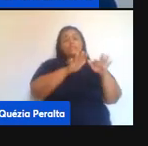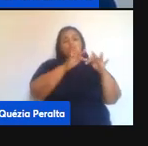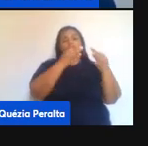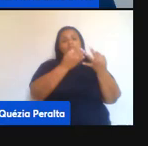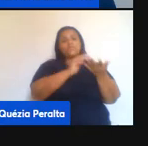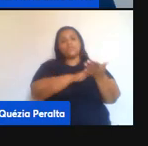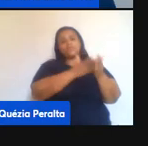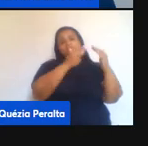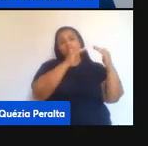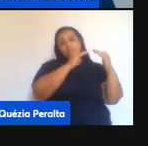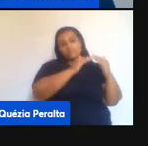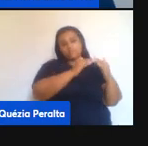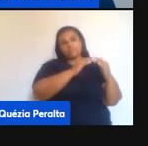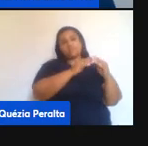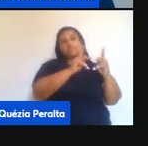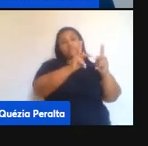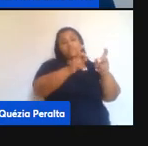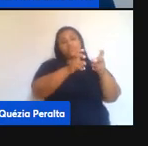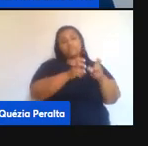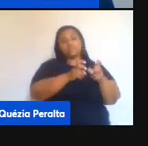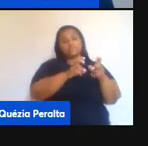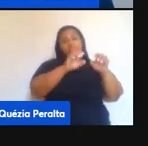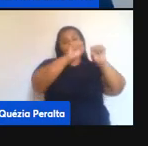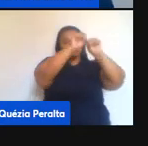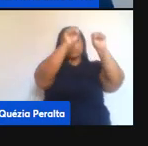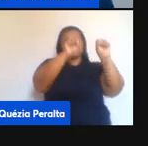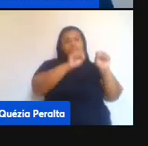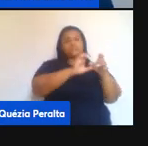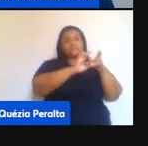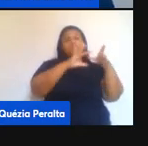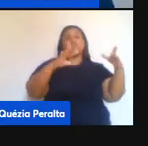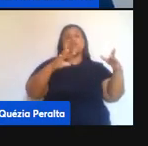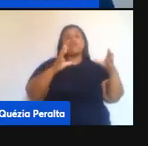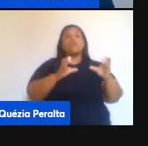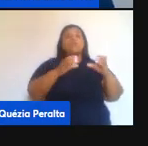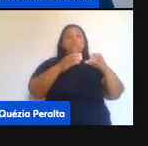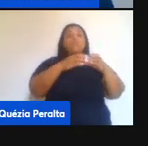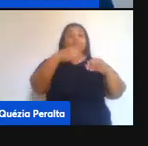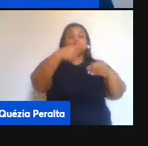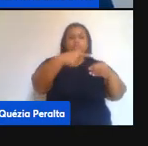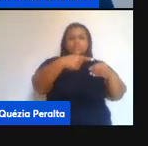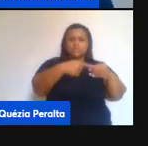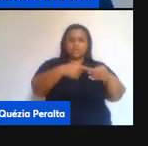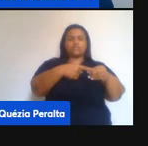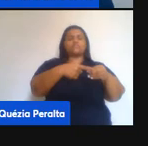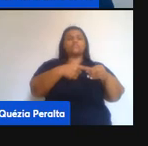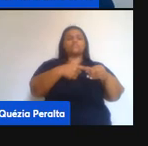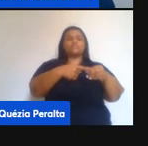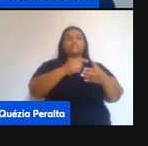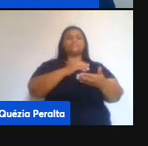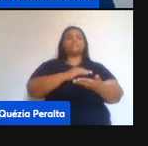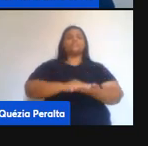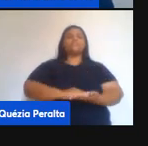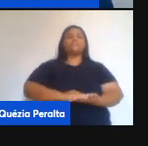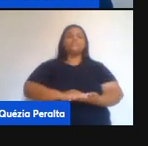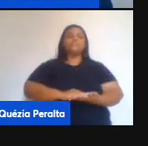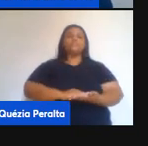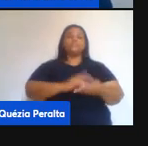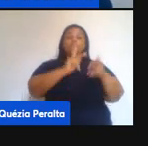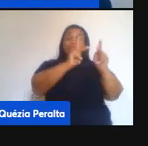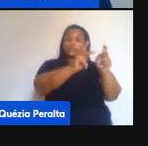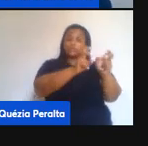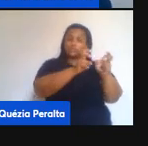uma perspectiva democrática, formando para a cidadania desde muito cedo. Né? Então, essa perspectiva da